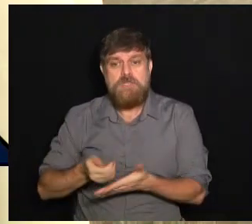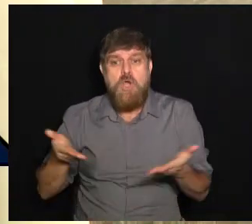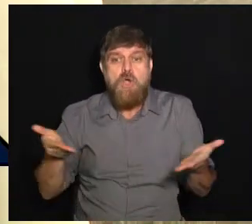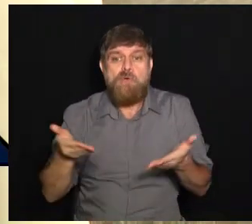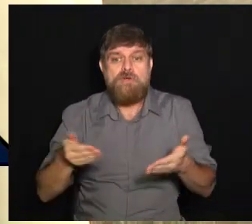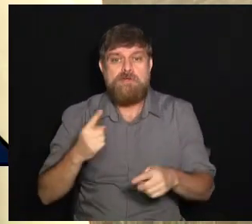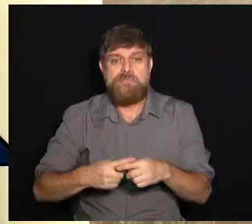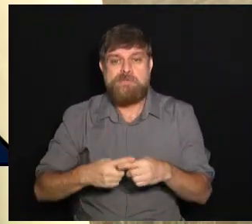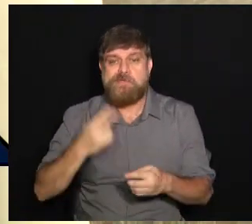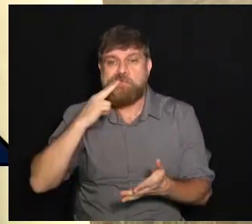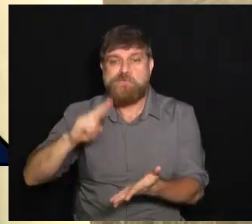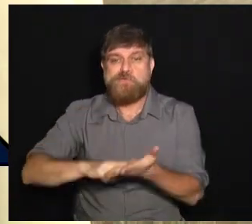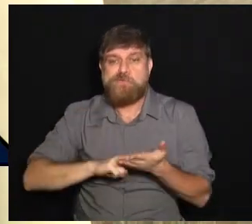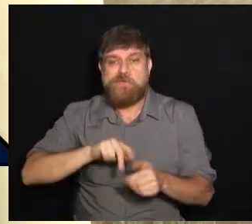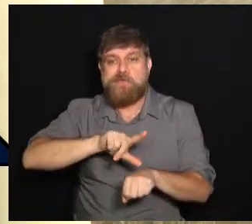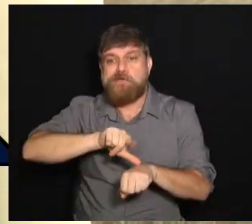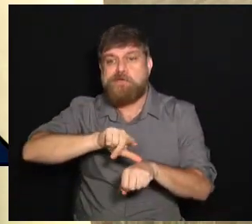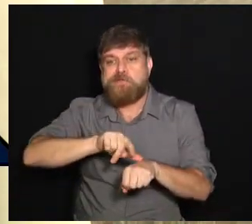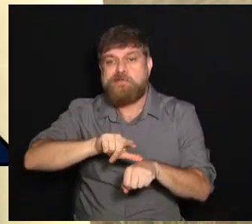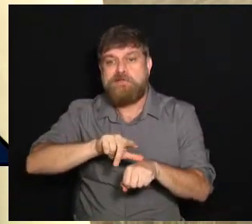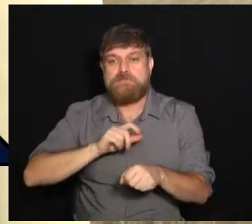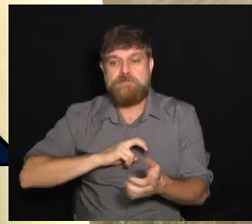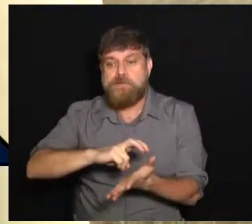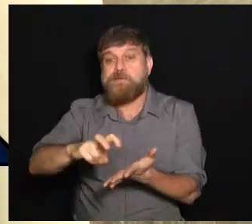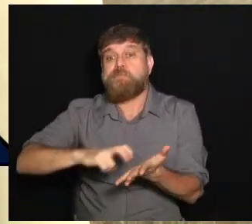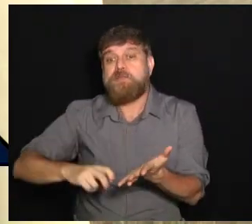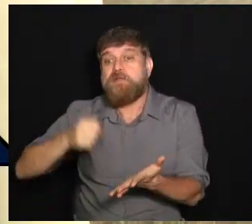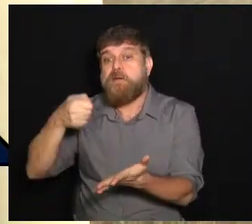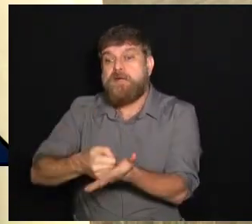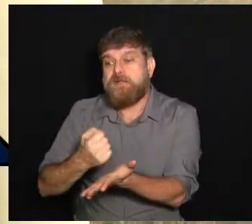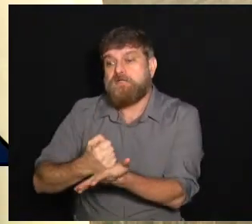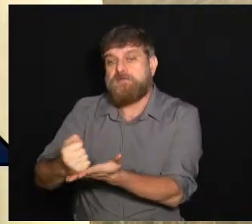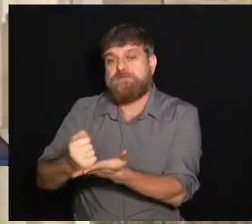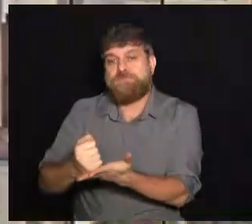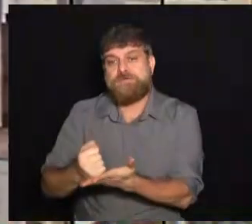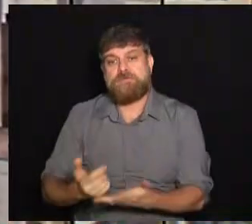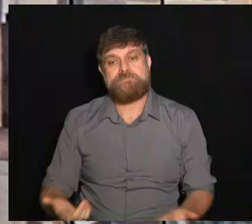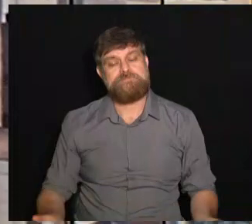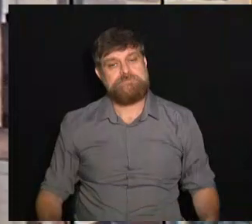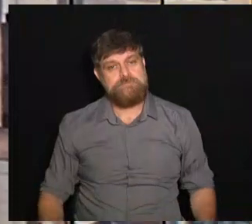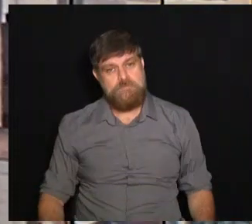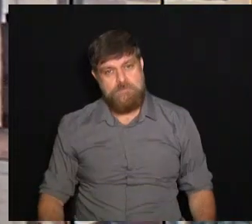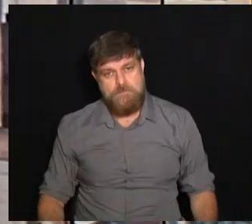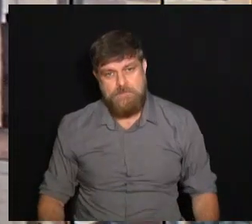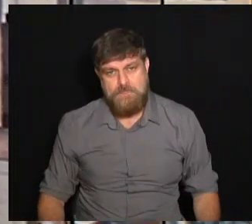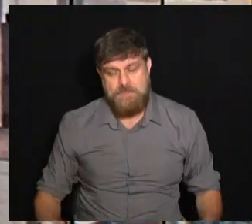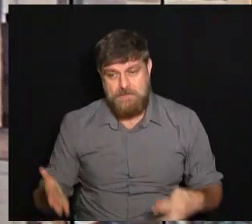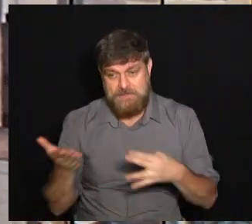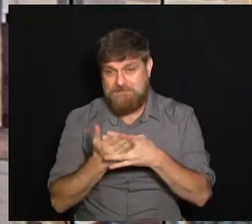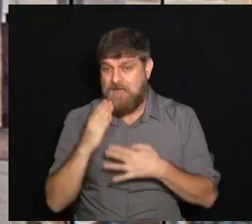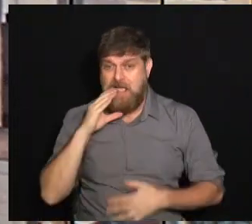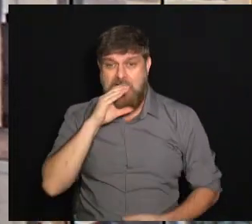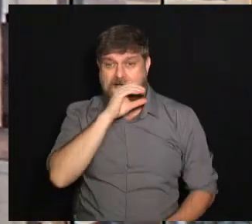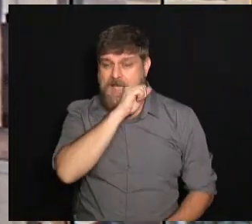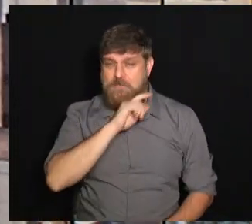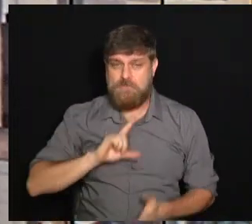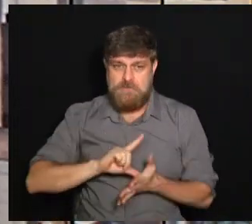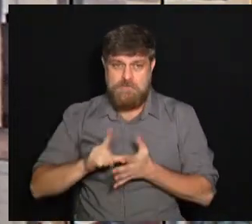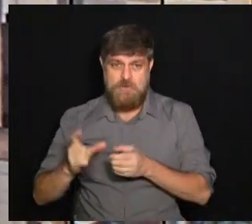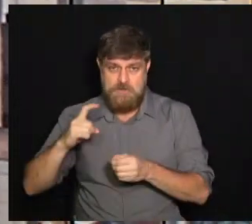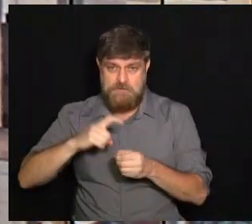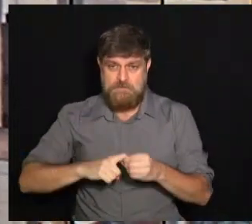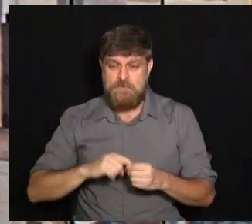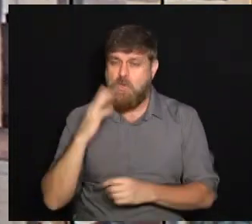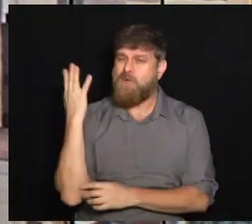por conta dos atrasos do correio, está acontecendo isso corriqueiramente. Vamos para um rápido intervalo e, na volta,